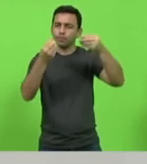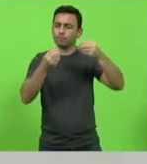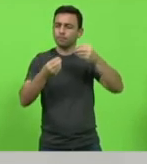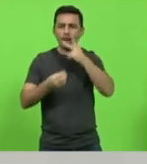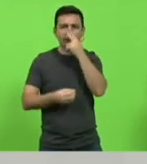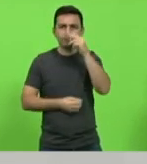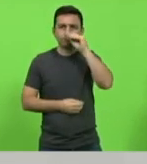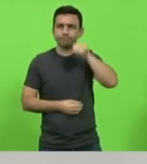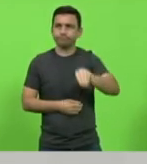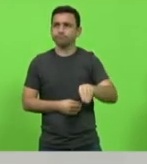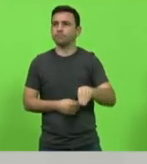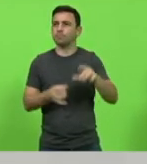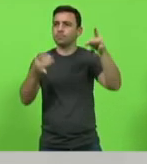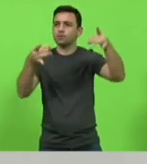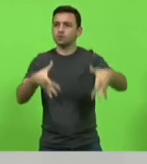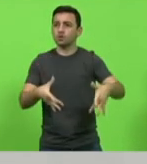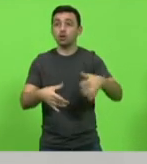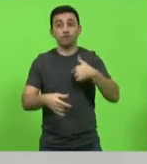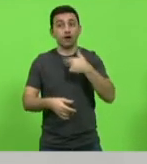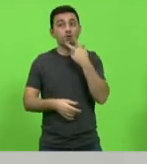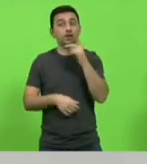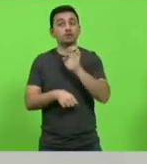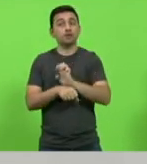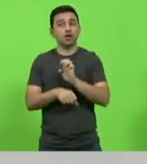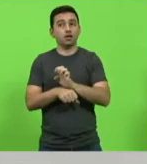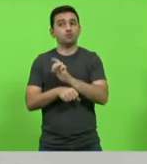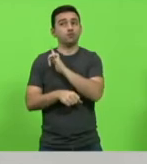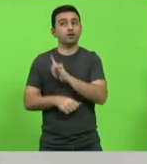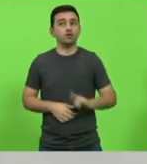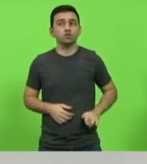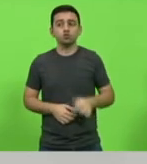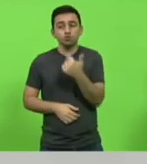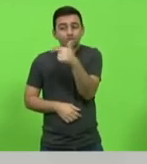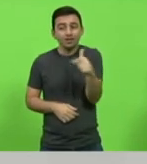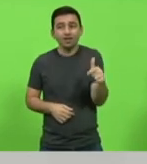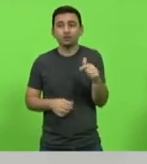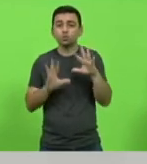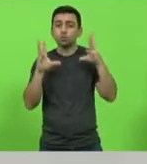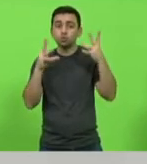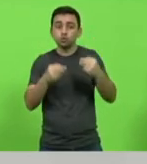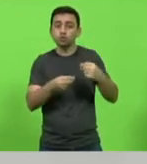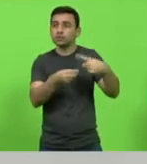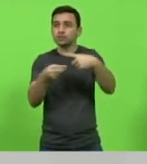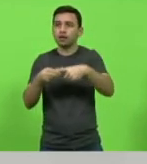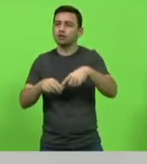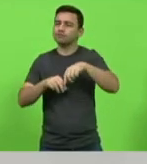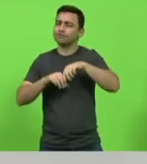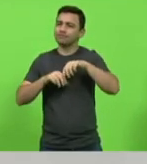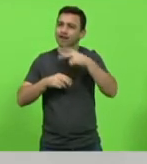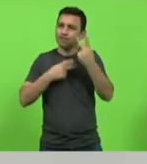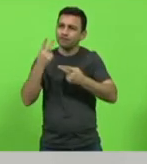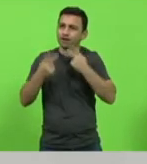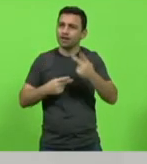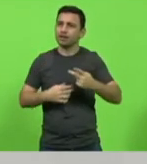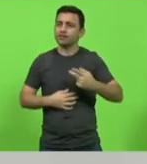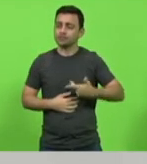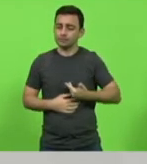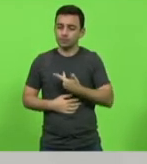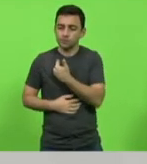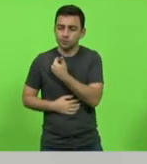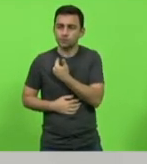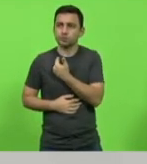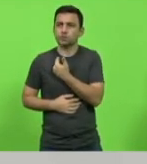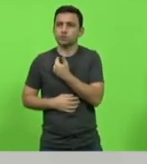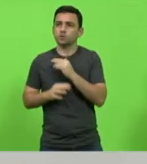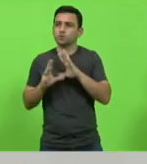as estaduais eu estou falando não teve um município que não veio a preocupação com as cirurgias que